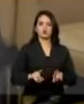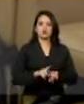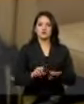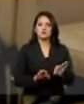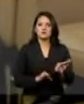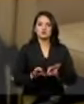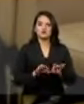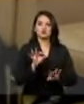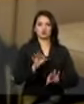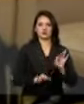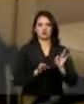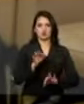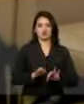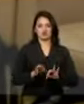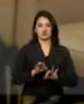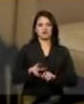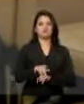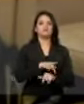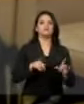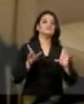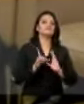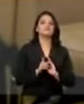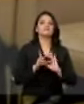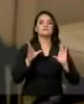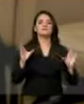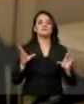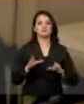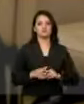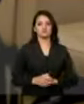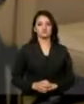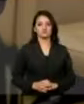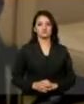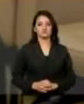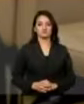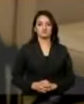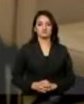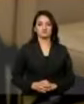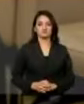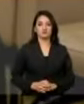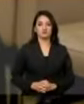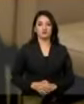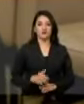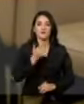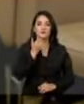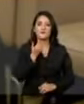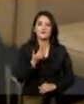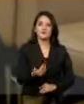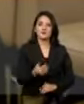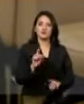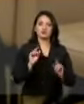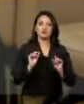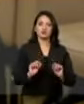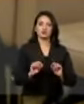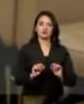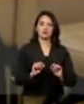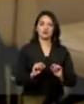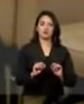Democrático. Pede, essencialmente, desde o ajuizamento da ADC